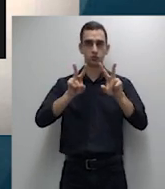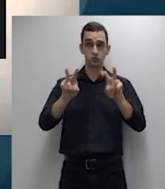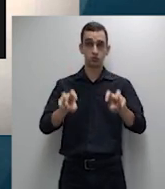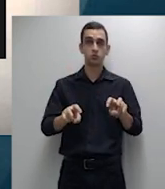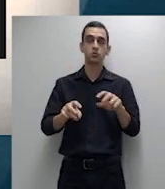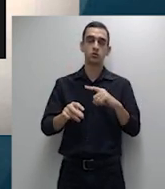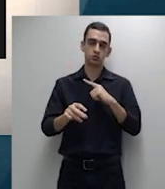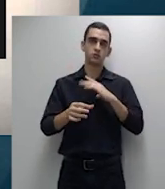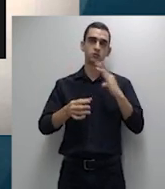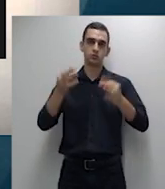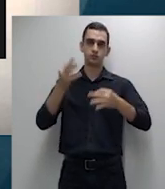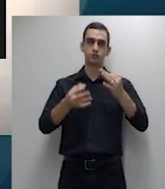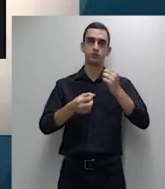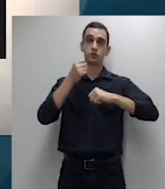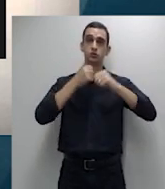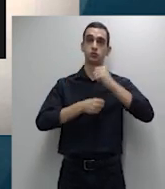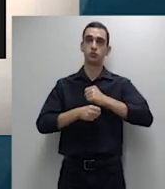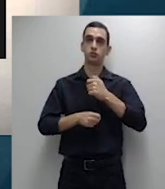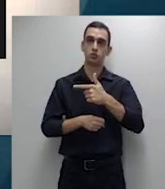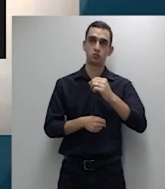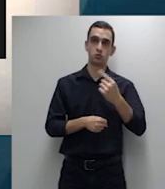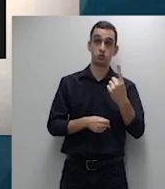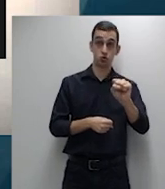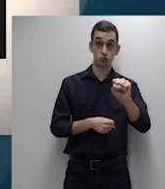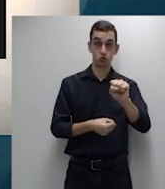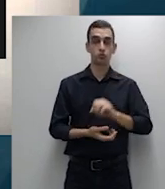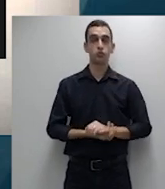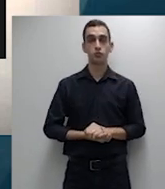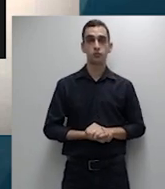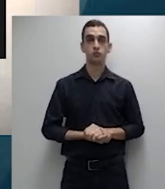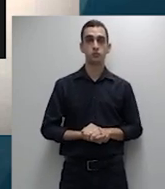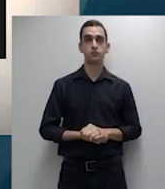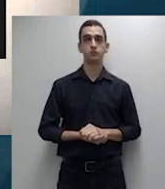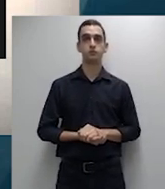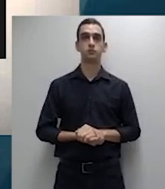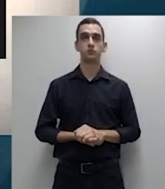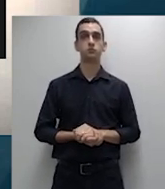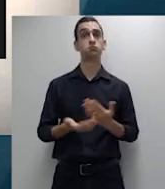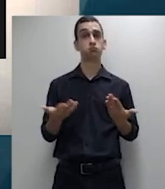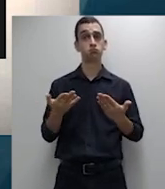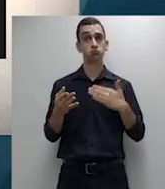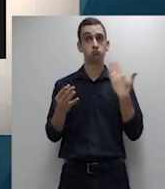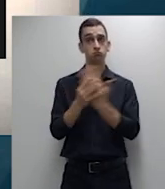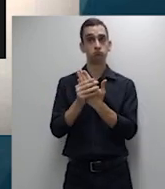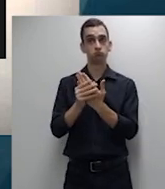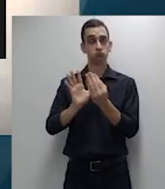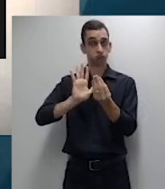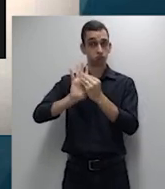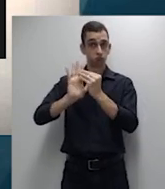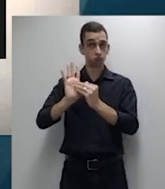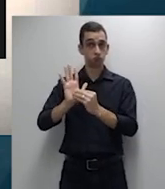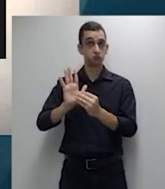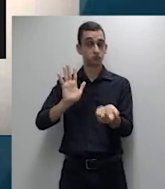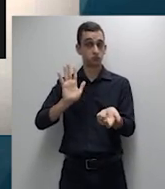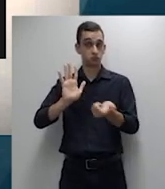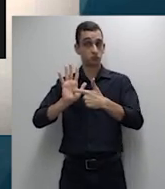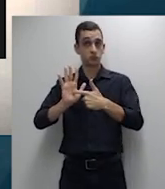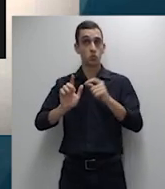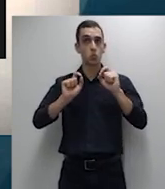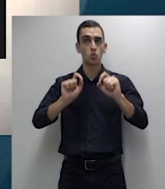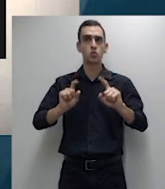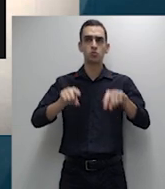em 2018 em caso no caso examinado aqui a cobrança não